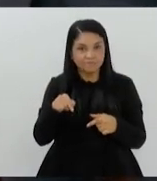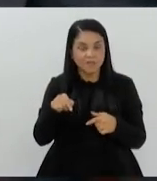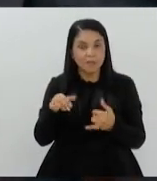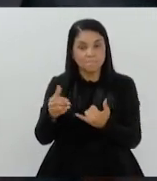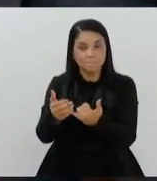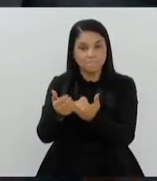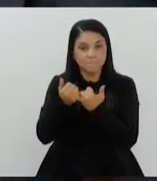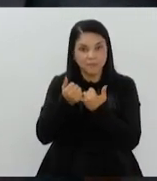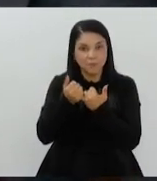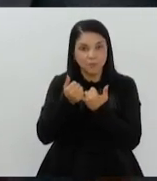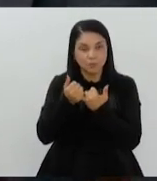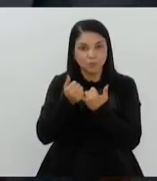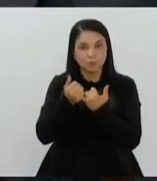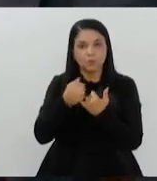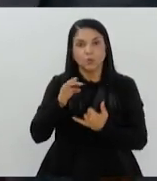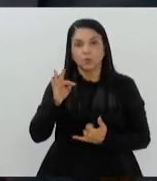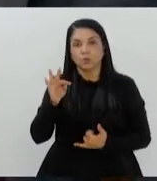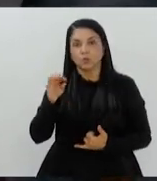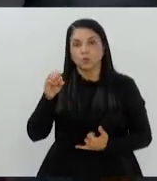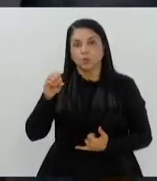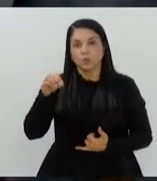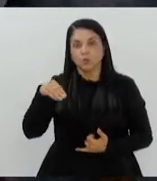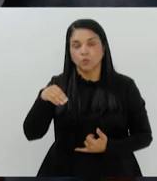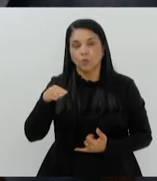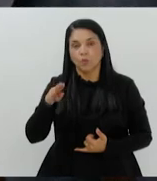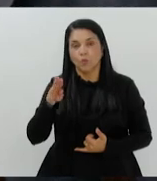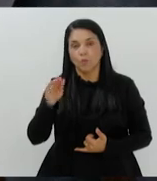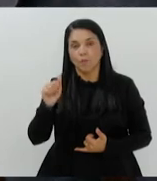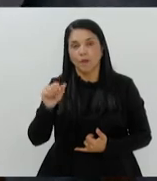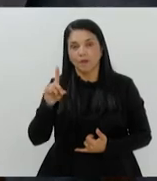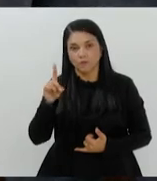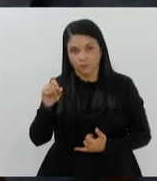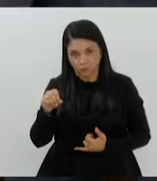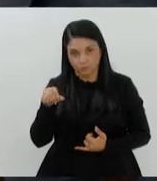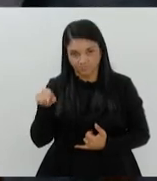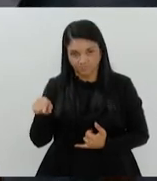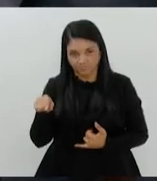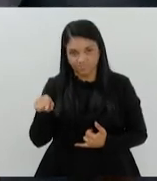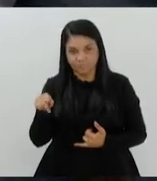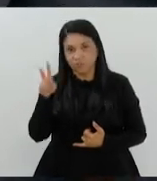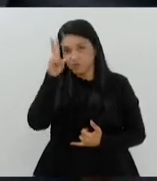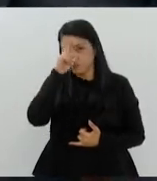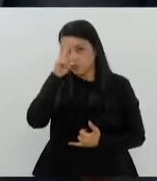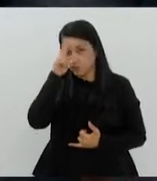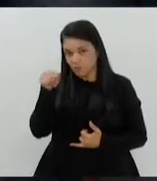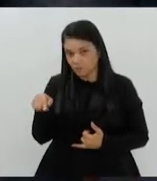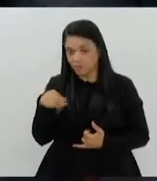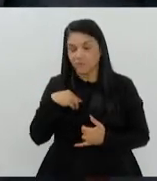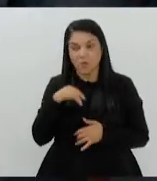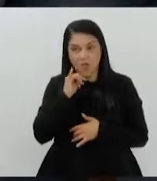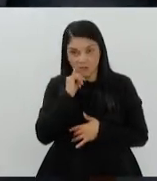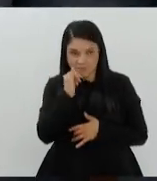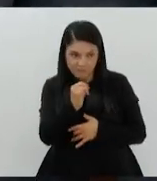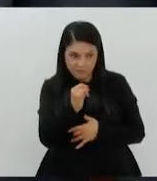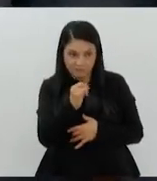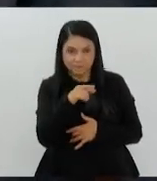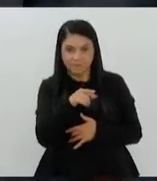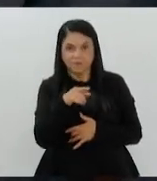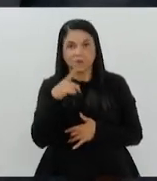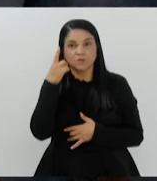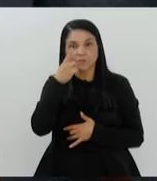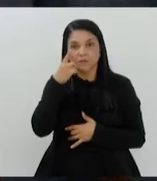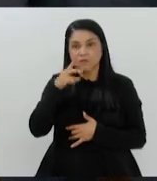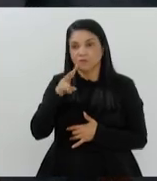sugerir a um dos autores que está presente, o deputado Vinícius Cozzolino, que parar... é